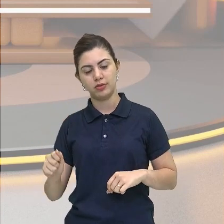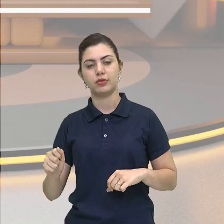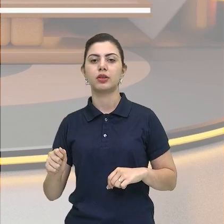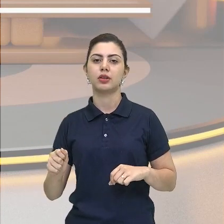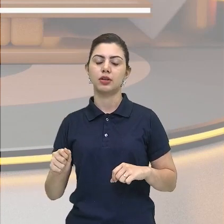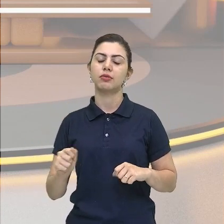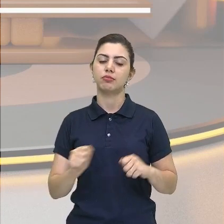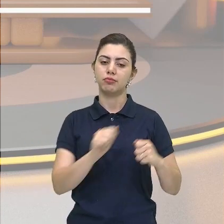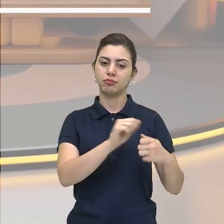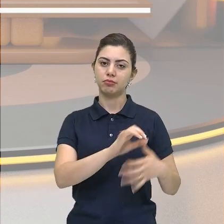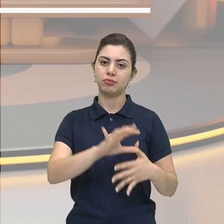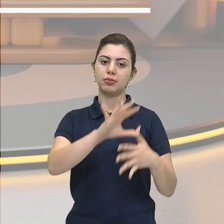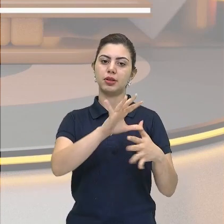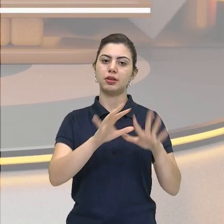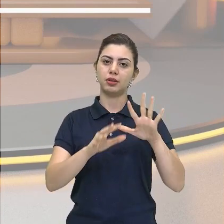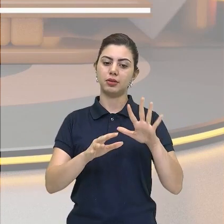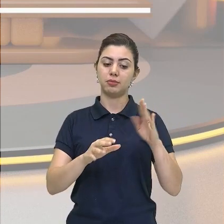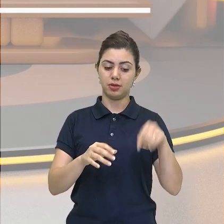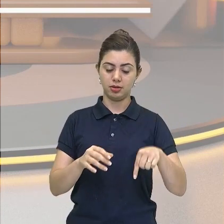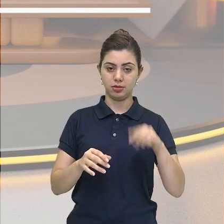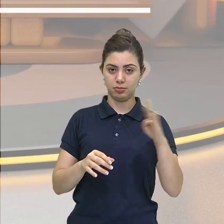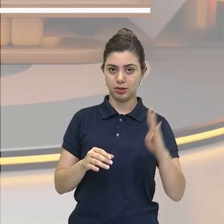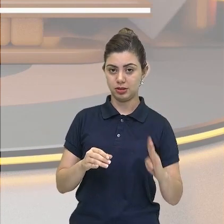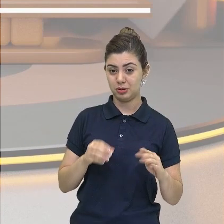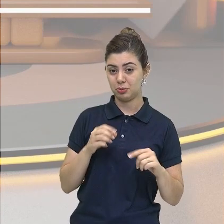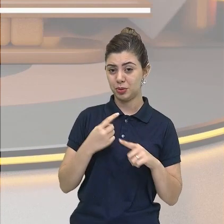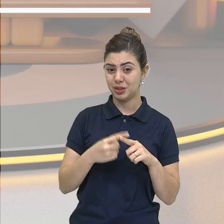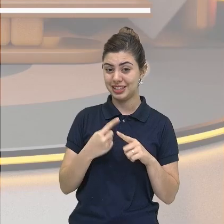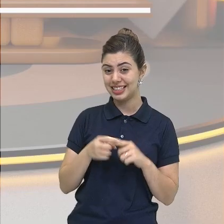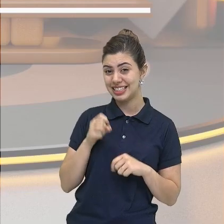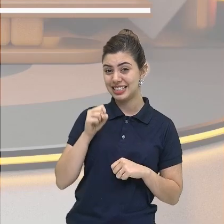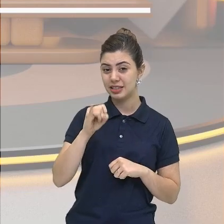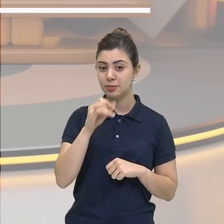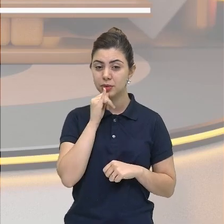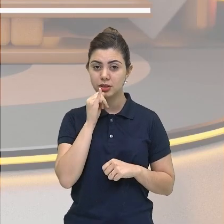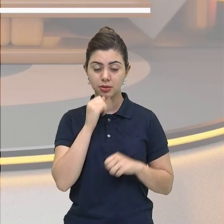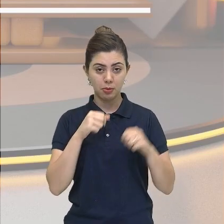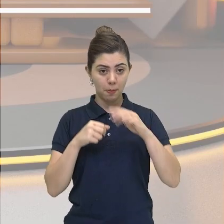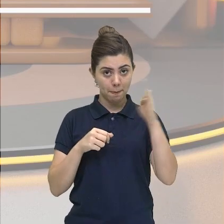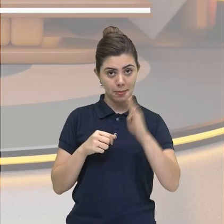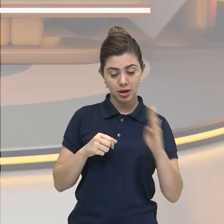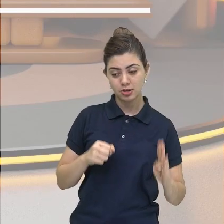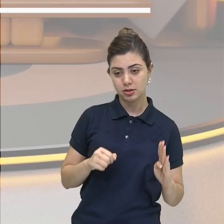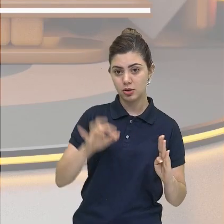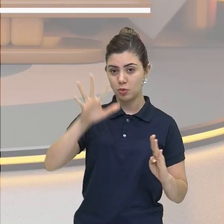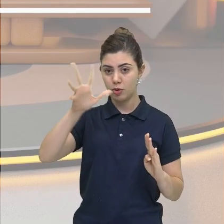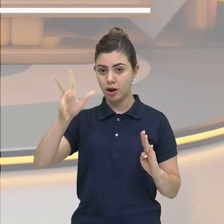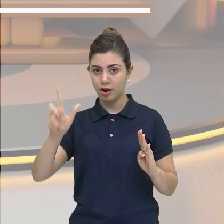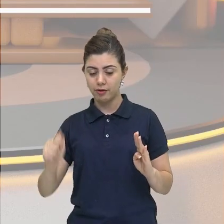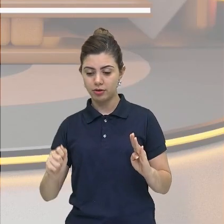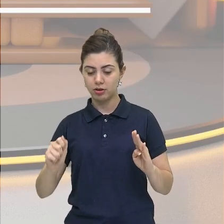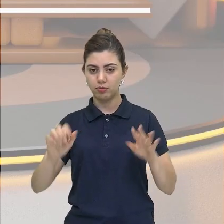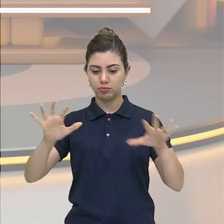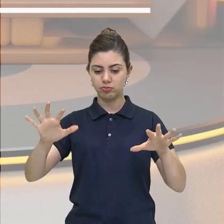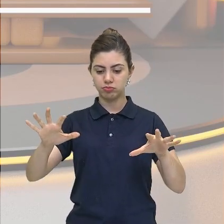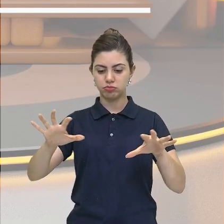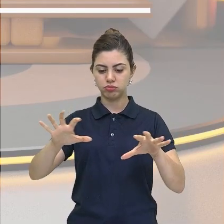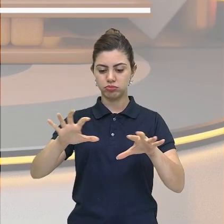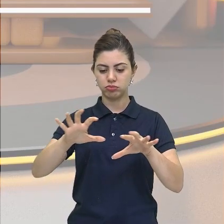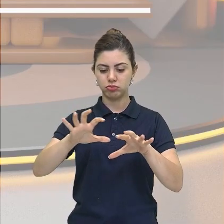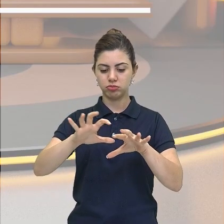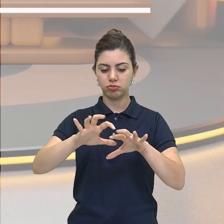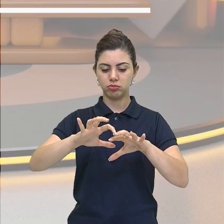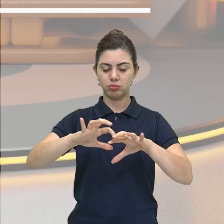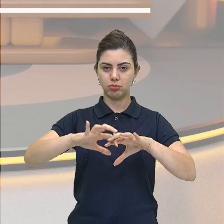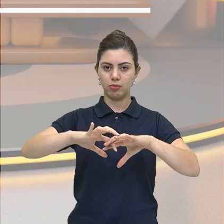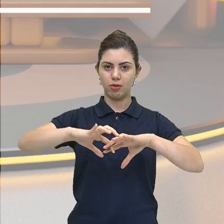forma, né? Porque se você pegar e aproximar ali Brasil, né, e o continente africano, você tem a impressão que eles